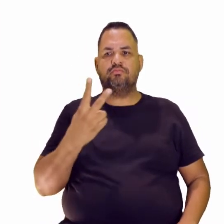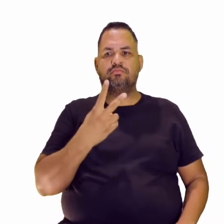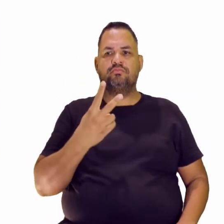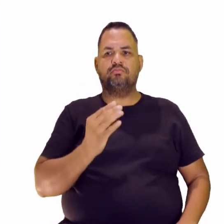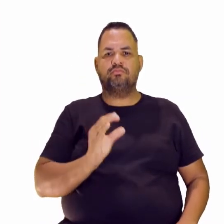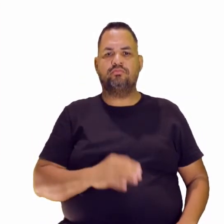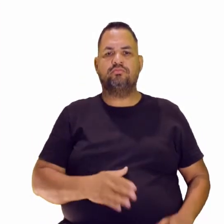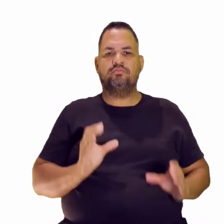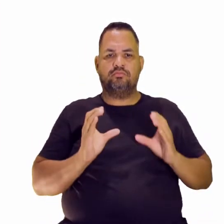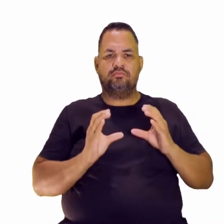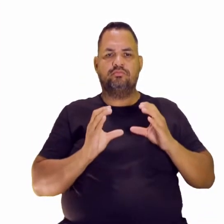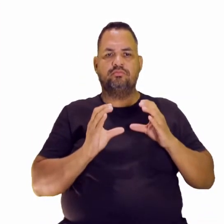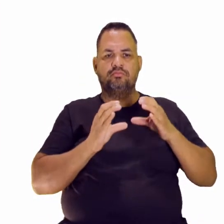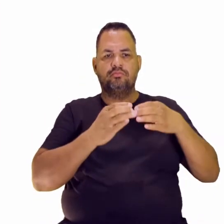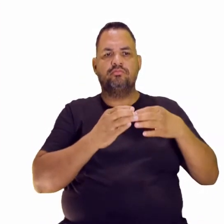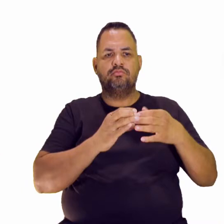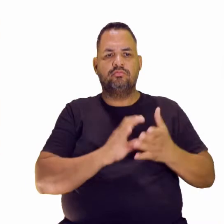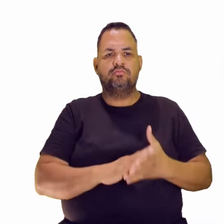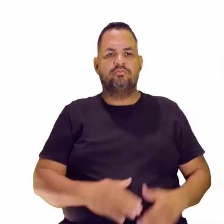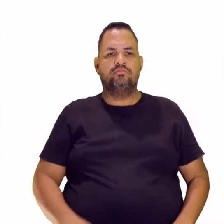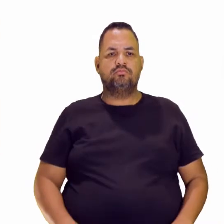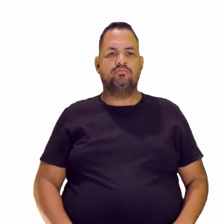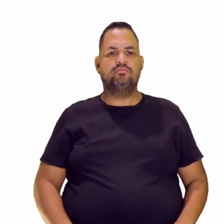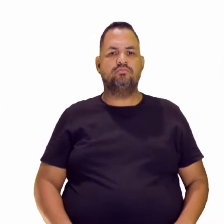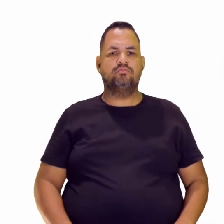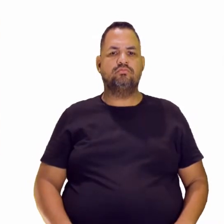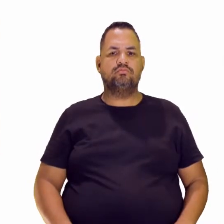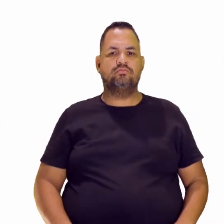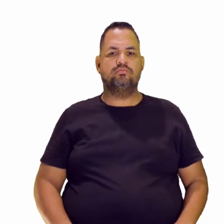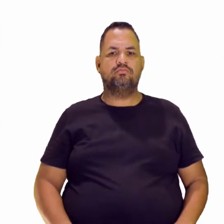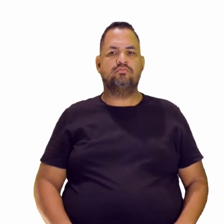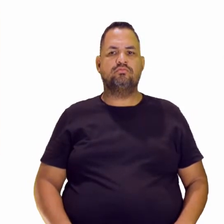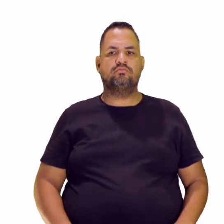Né? Então, o grupo dos